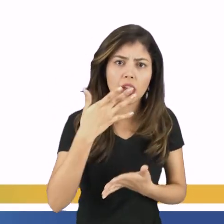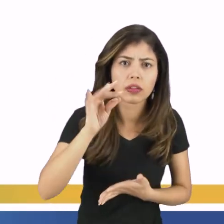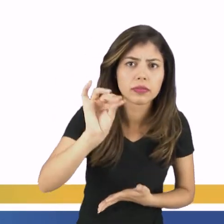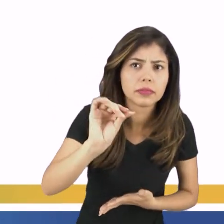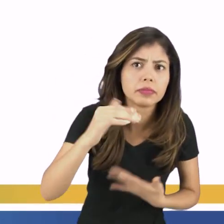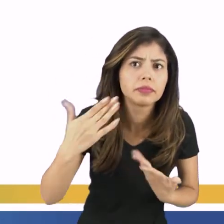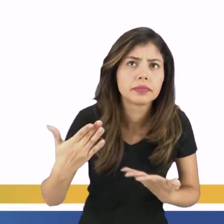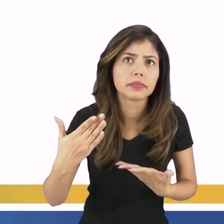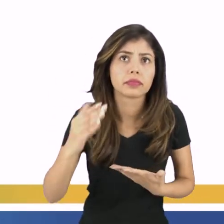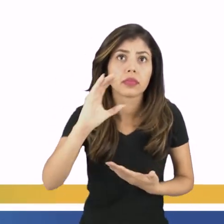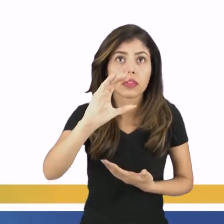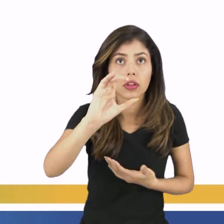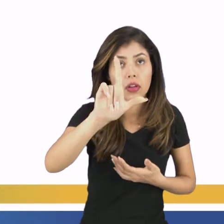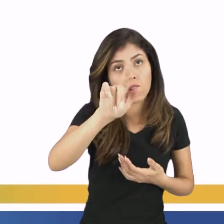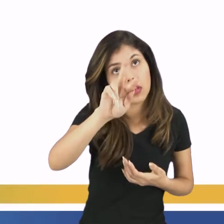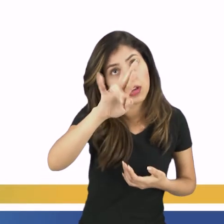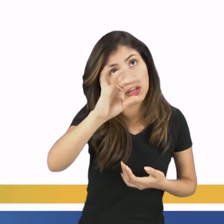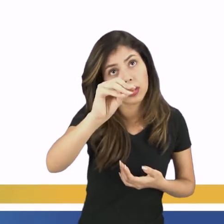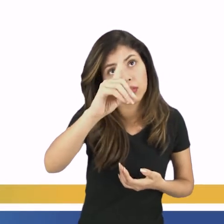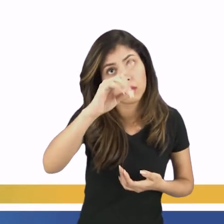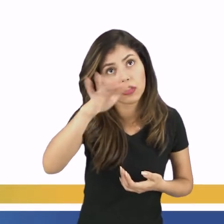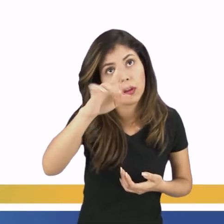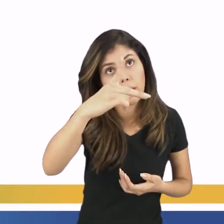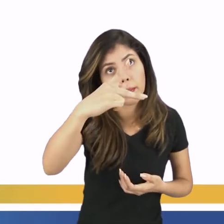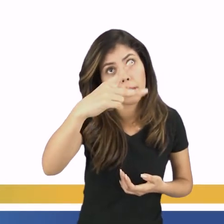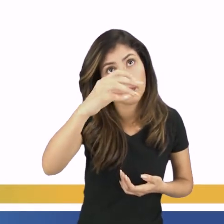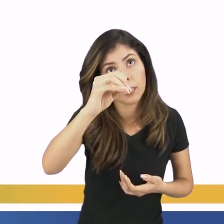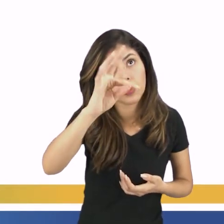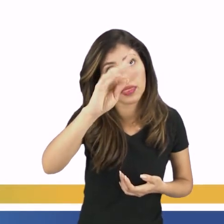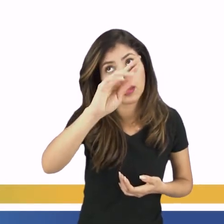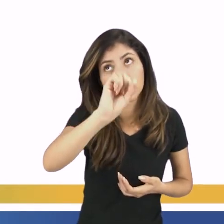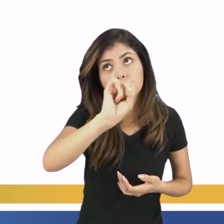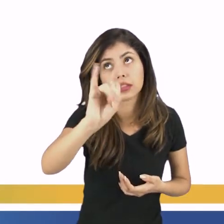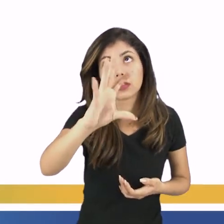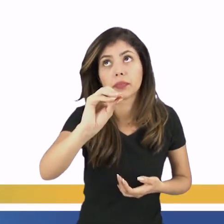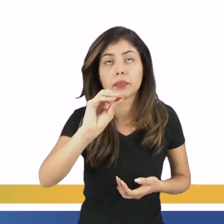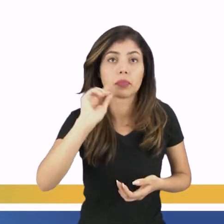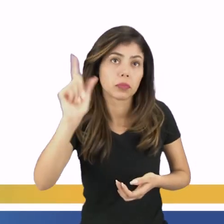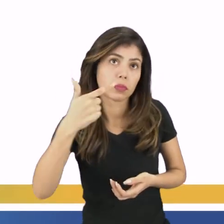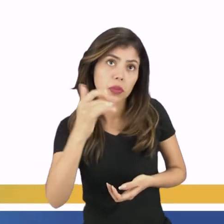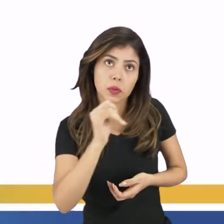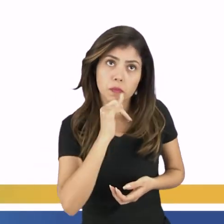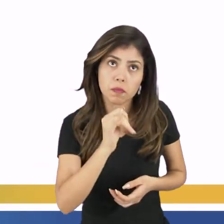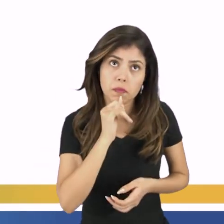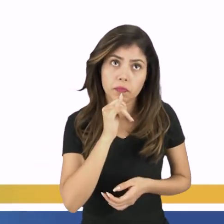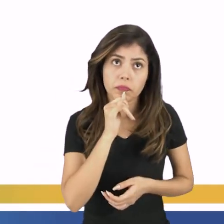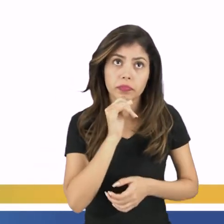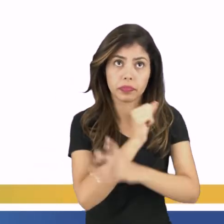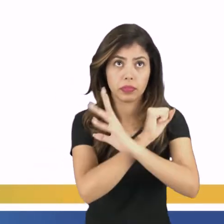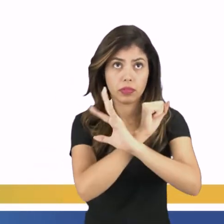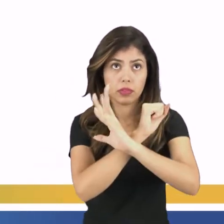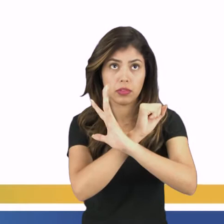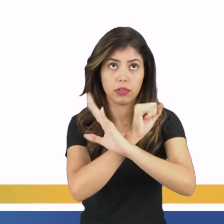formado? Cloreto de potássio. Outro exemplo, nós temos aqui o ácido